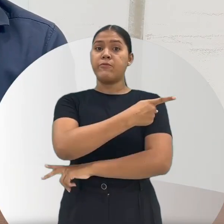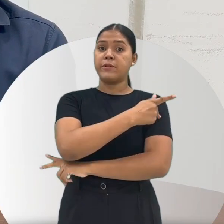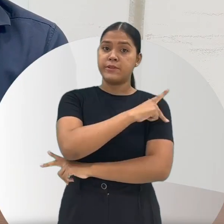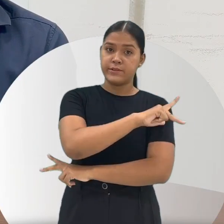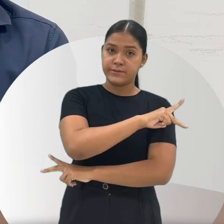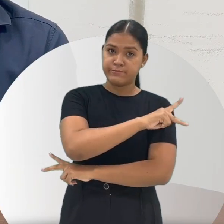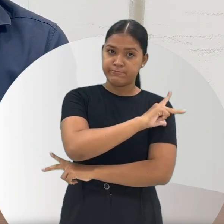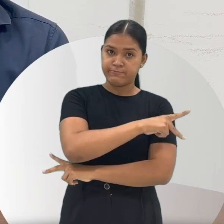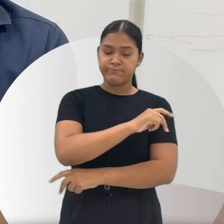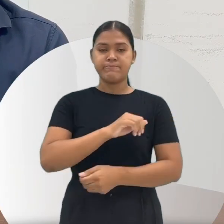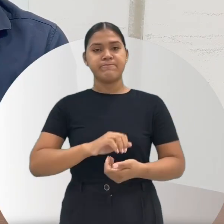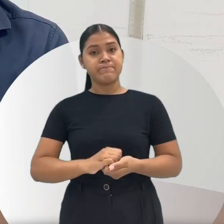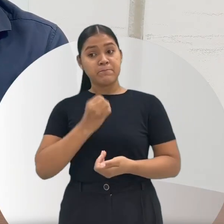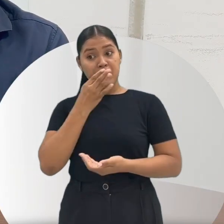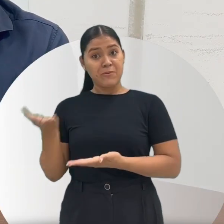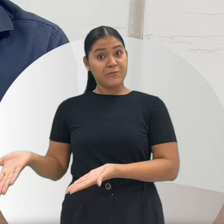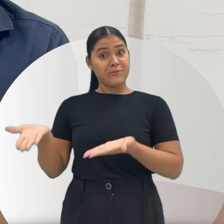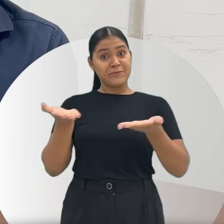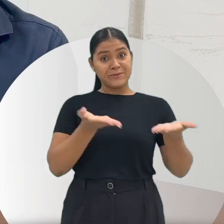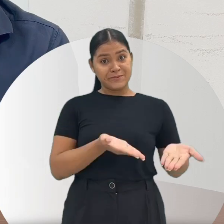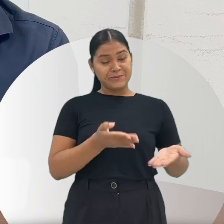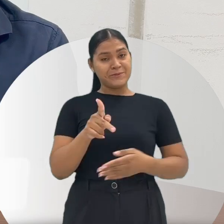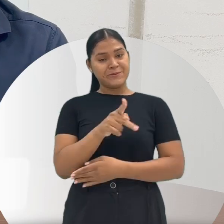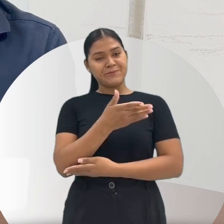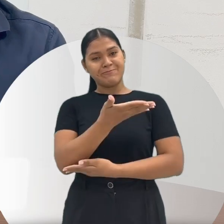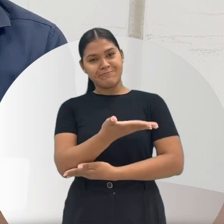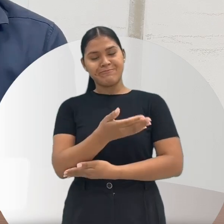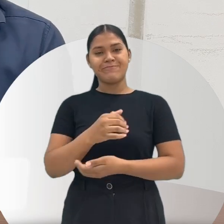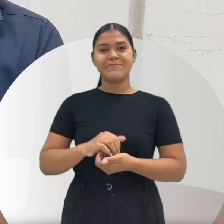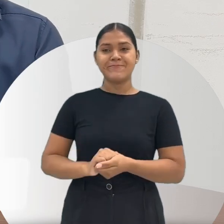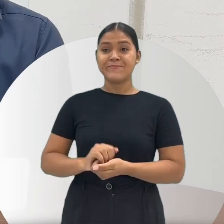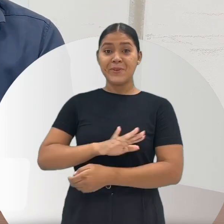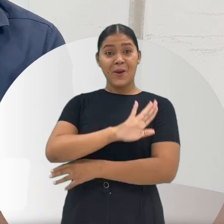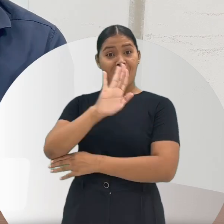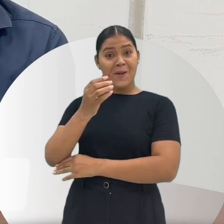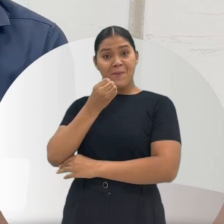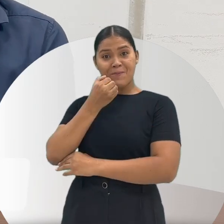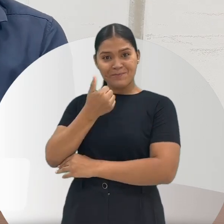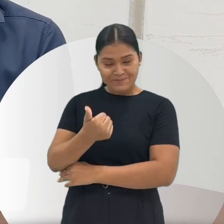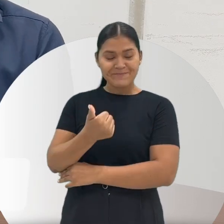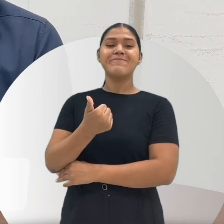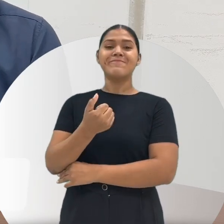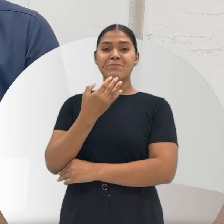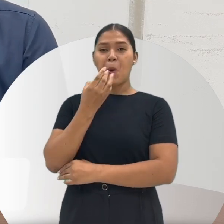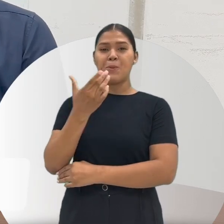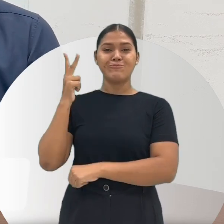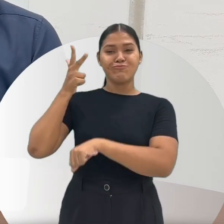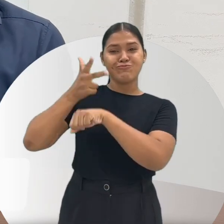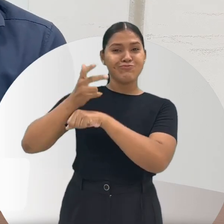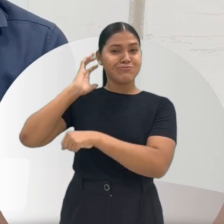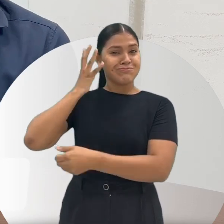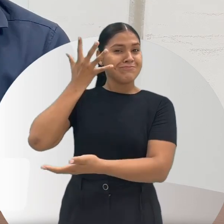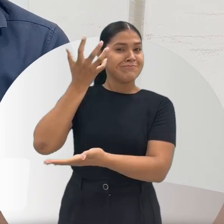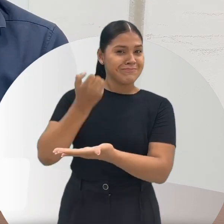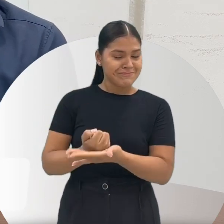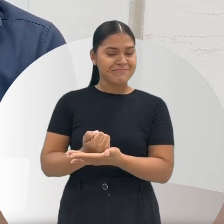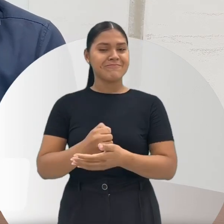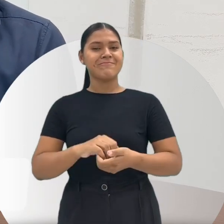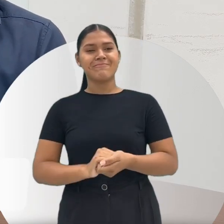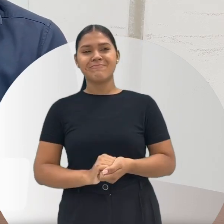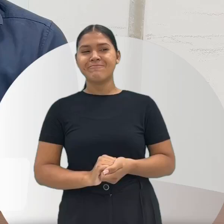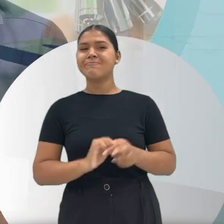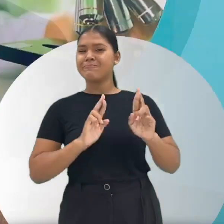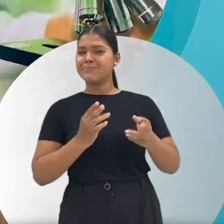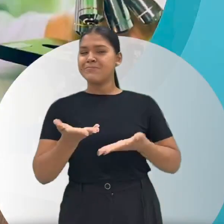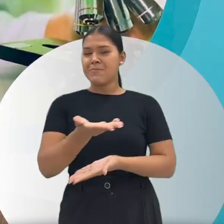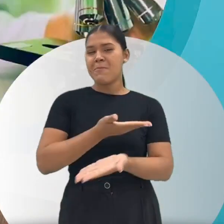bem-vindo, professor, tudo bem? Olá, Denis, muito obrigado. É um prazer estar aqui com vocês no Diálogos Videocast. Espero que a nossa conversa seja